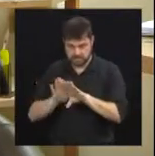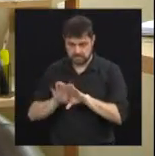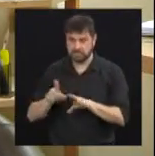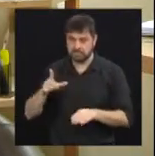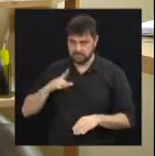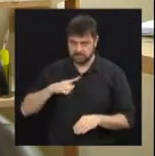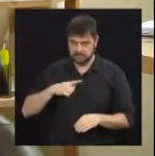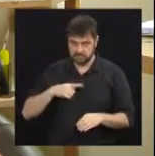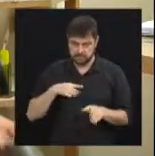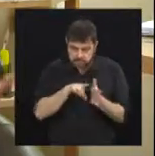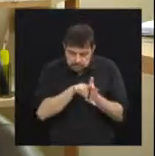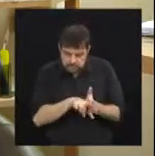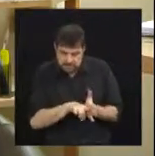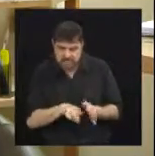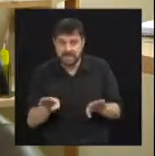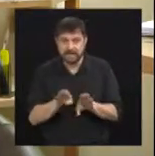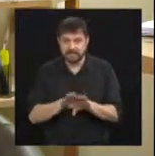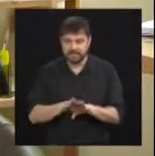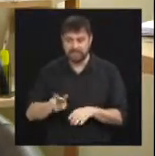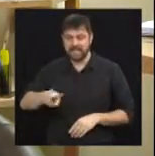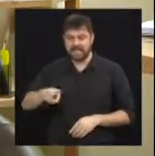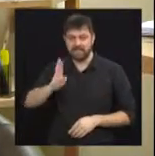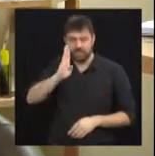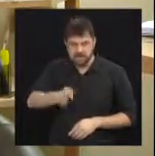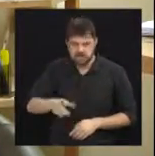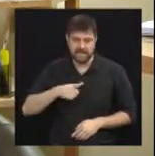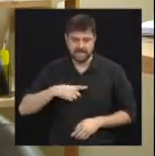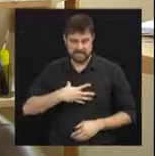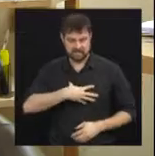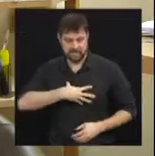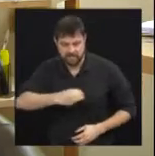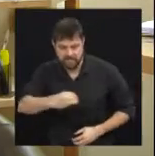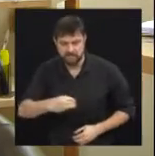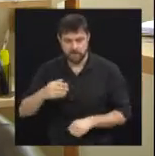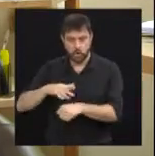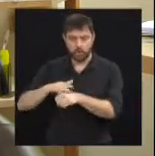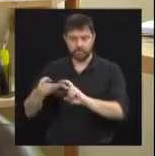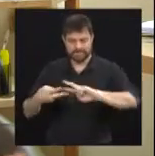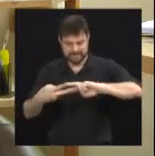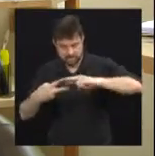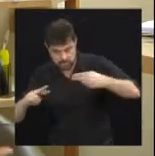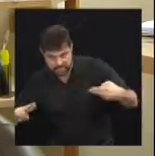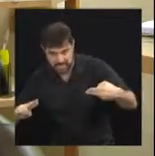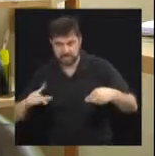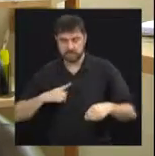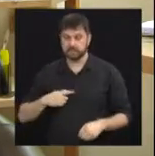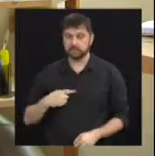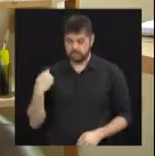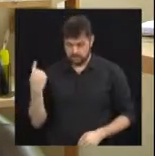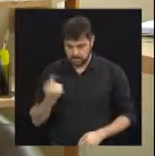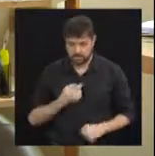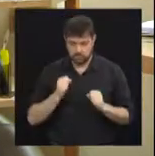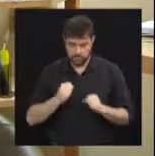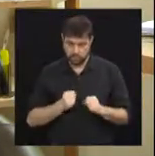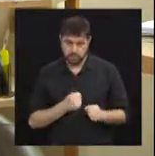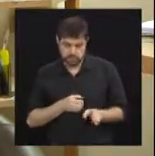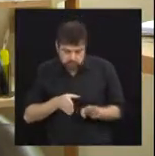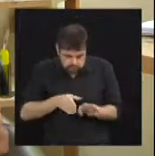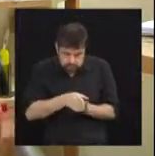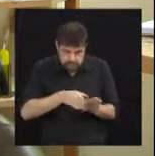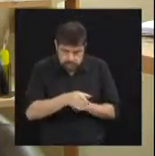cromossômica. Para pacientes que já tiveram, casais que já tiveram filhos com alguma doença genética. Nesses casos, existe uma